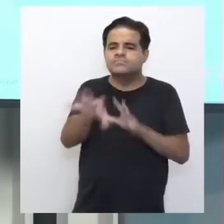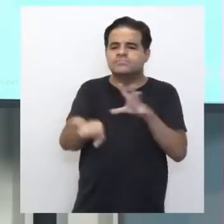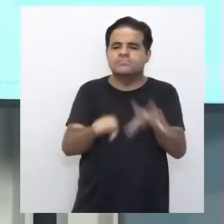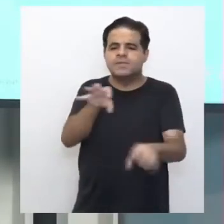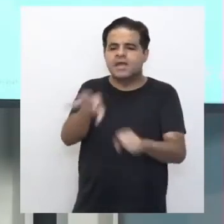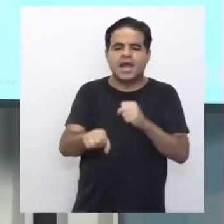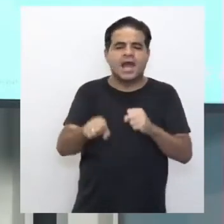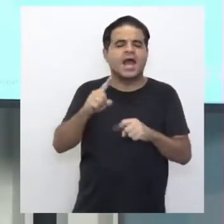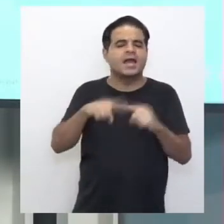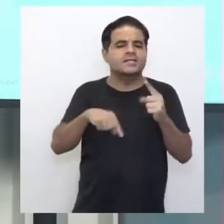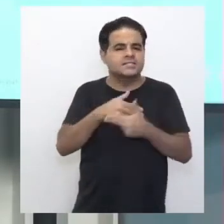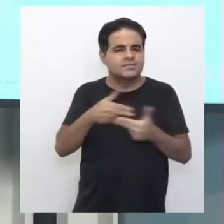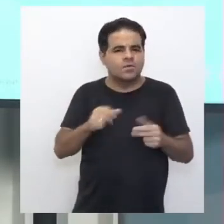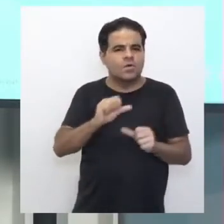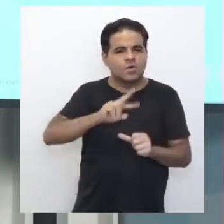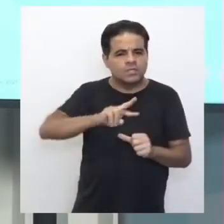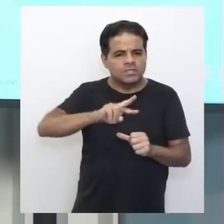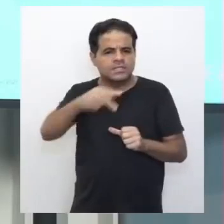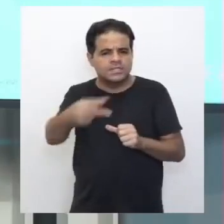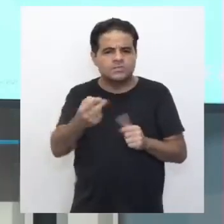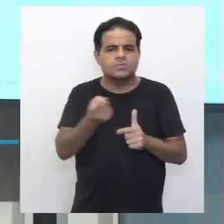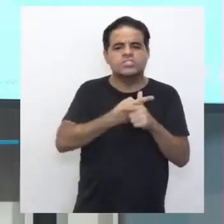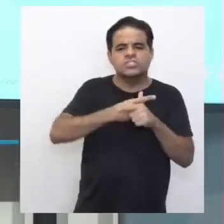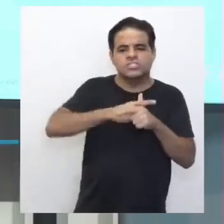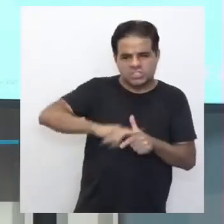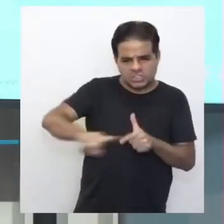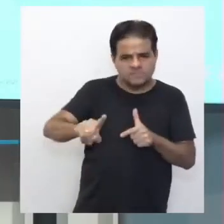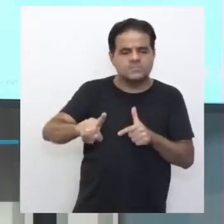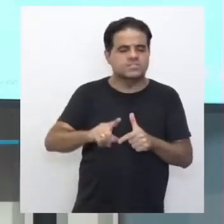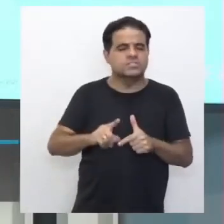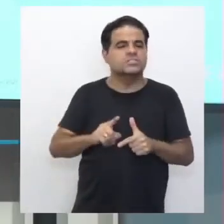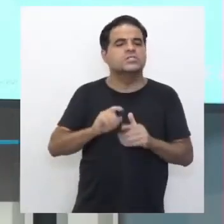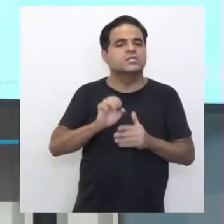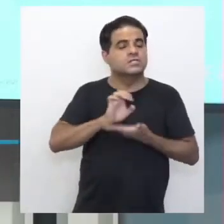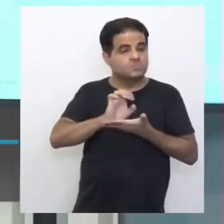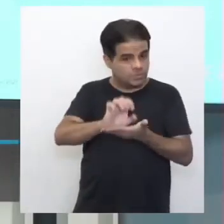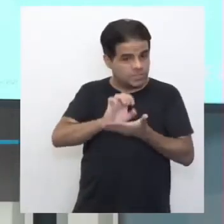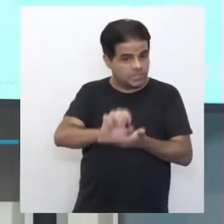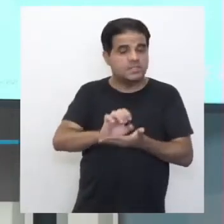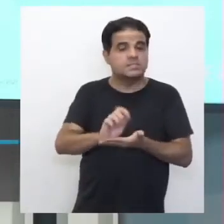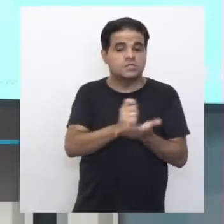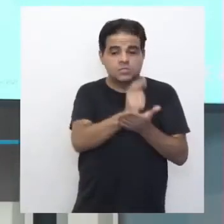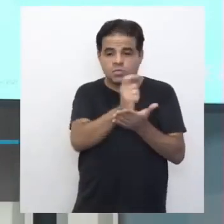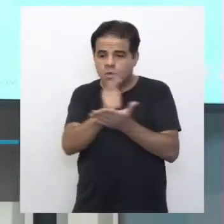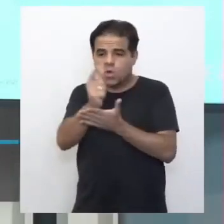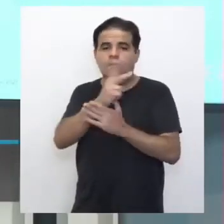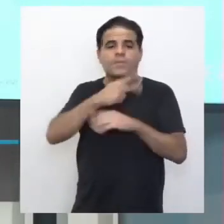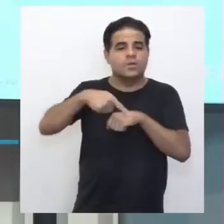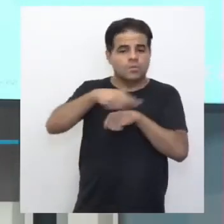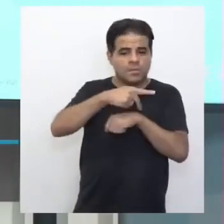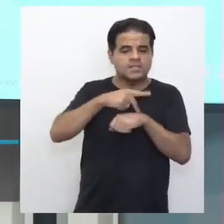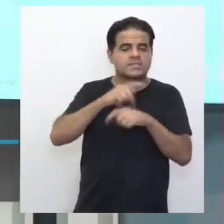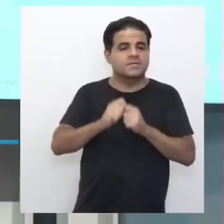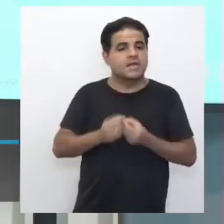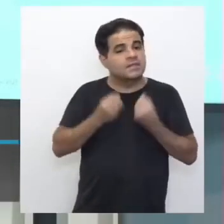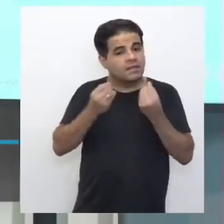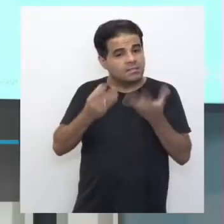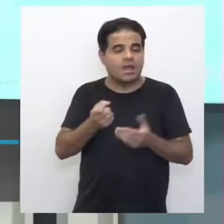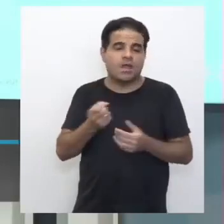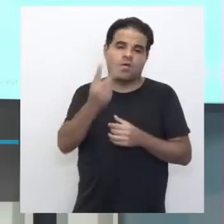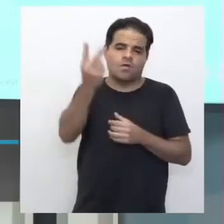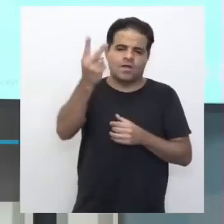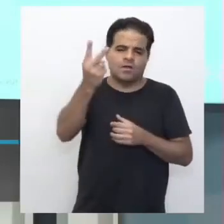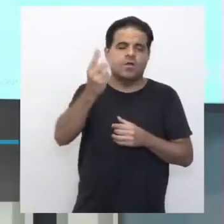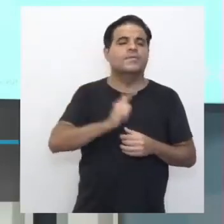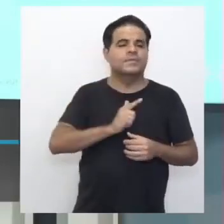valor bruto, transferir, né, dividir aí pelas importações, que é as compras que o país faz, e dar o valor aí. Tanto é que